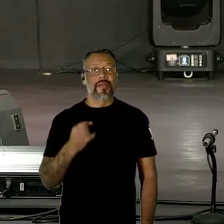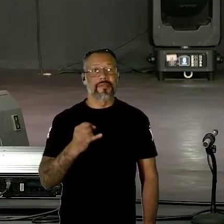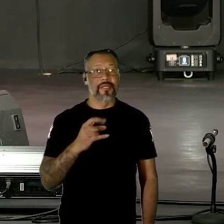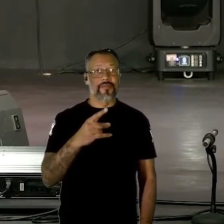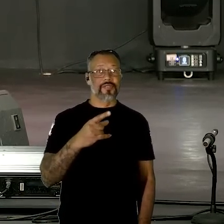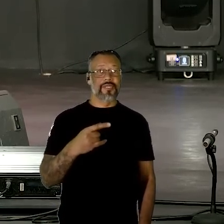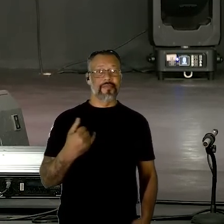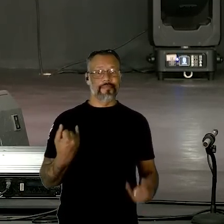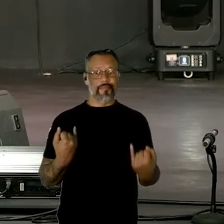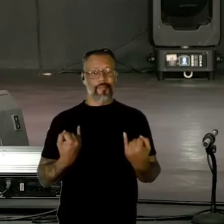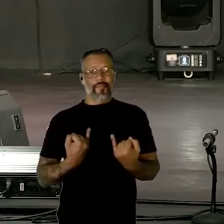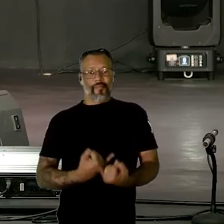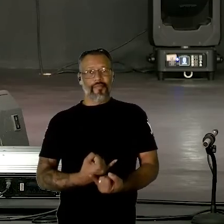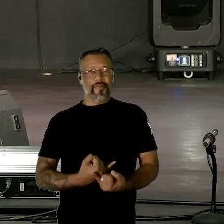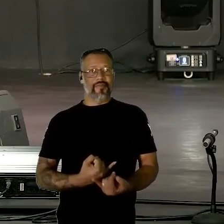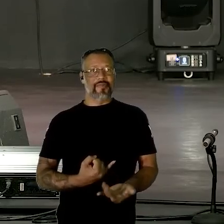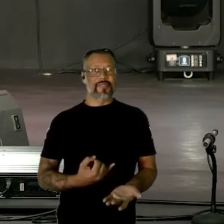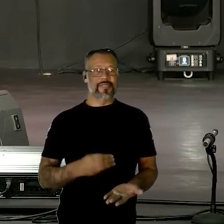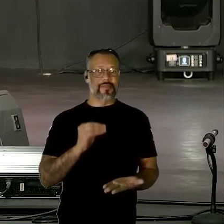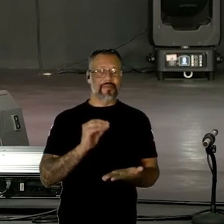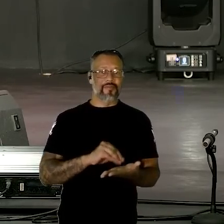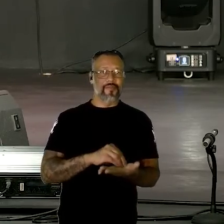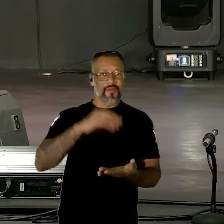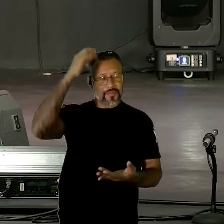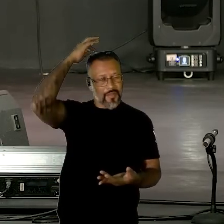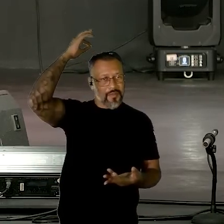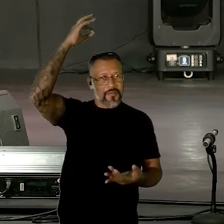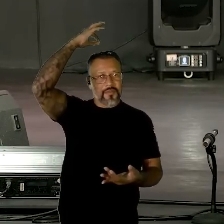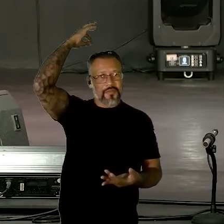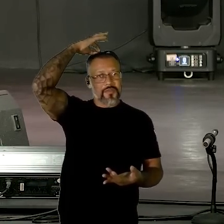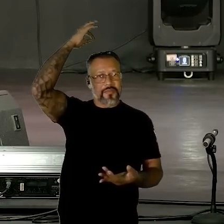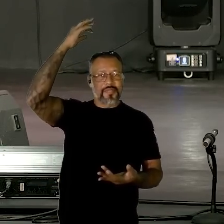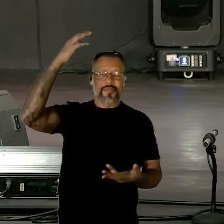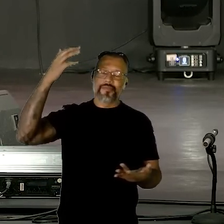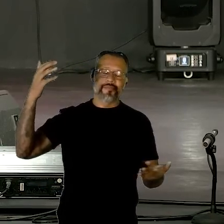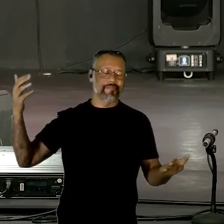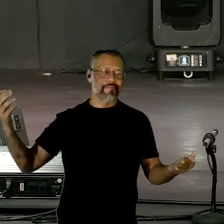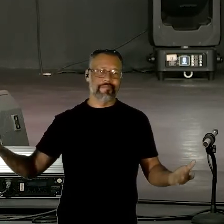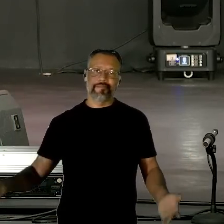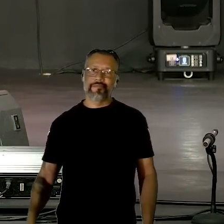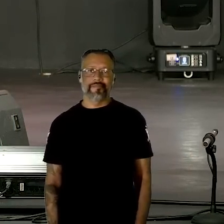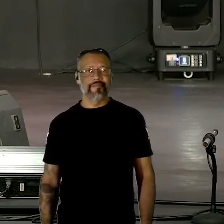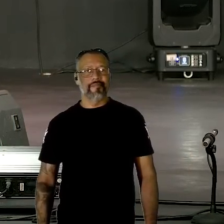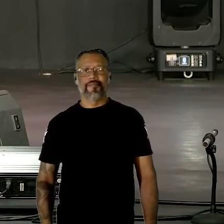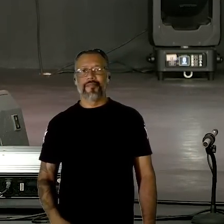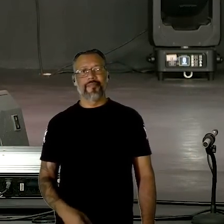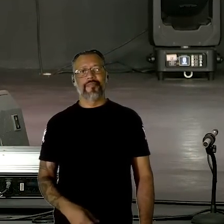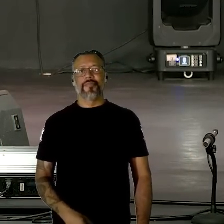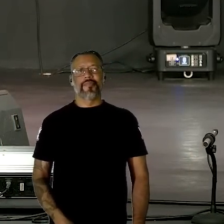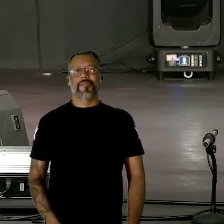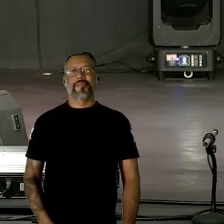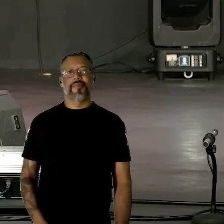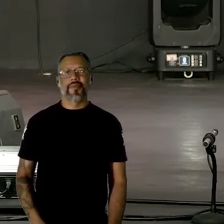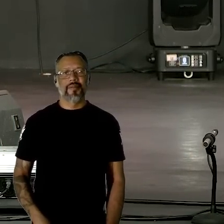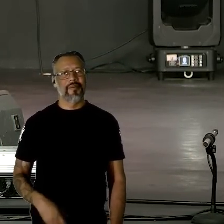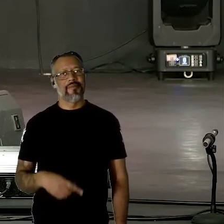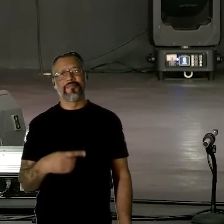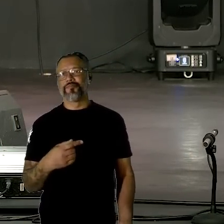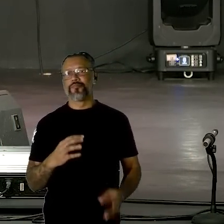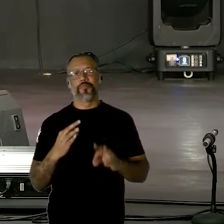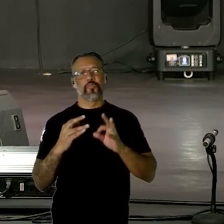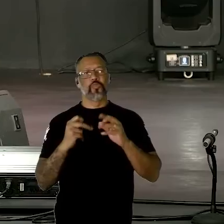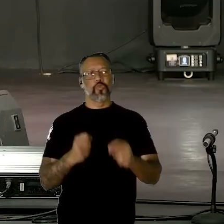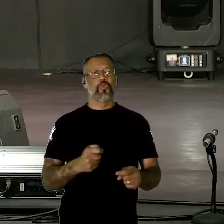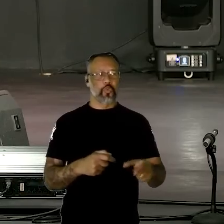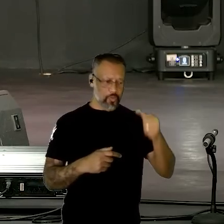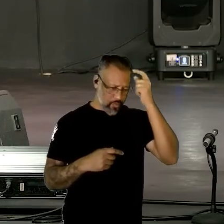lata vazia faz escândalo lá tá vazia ocupe-se tudo que joga cabe jogam raiva ela põe joga